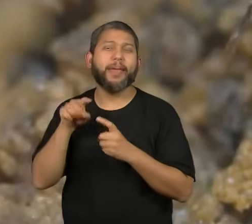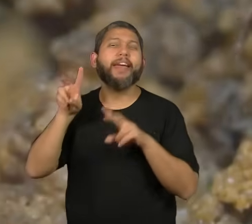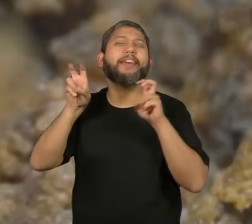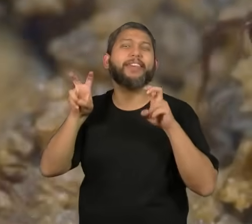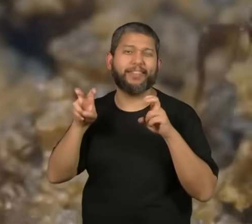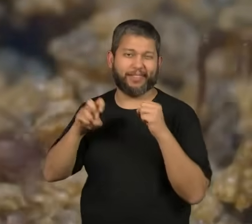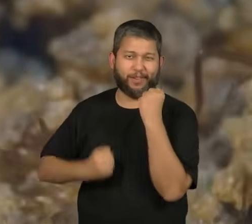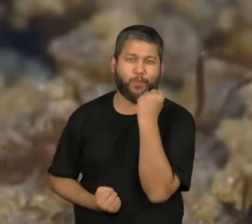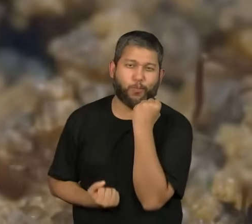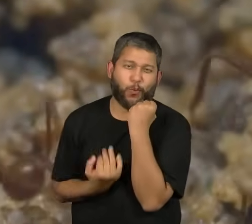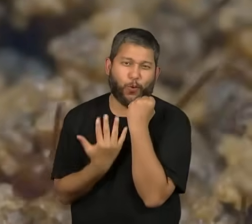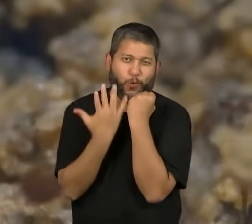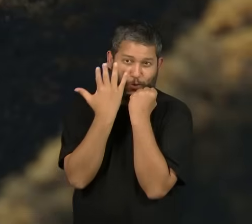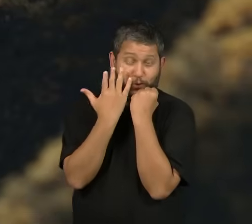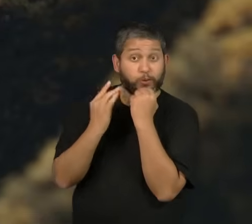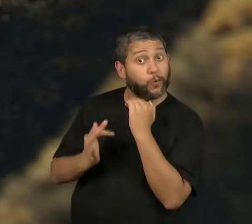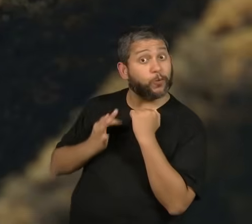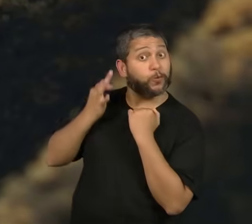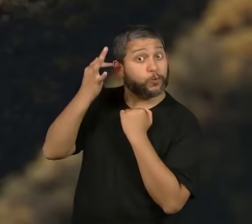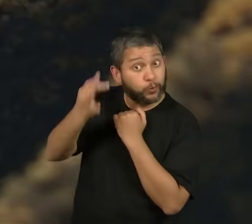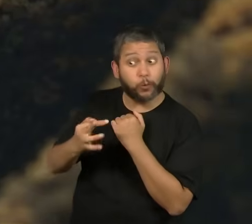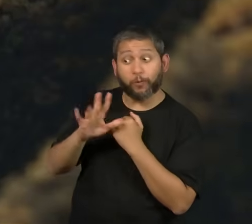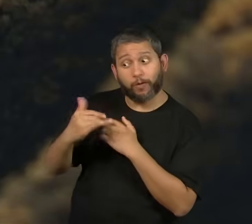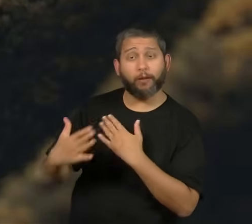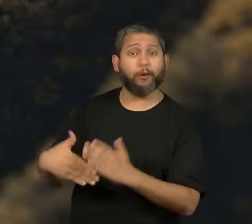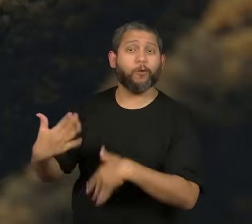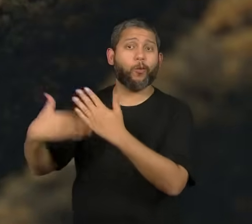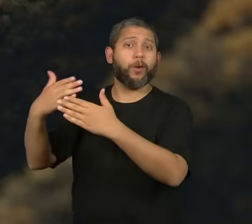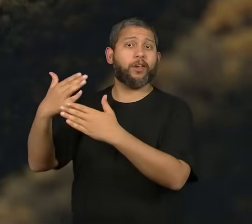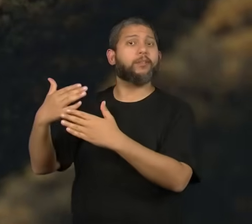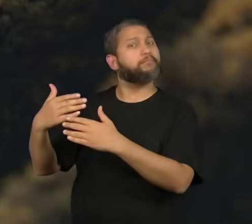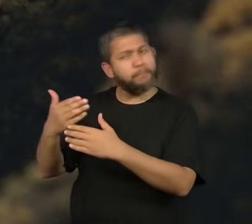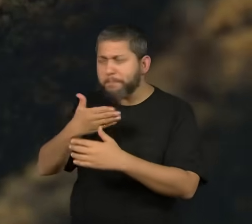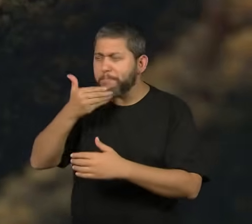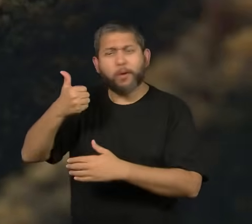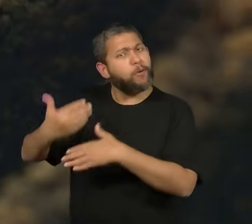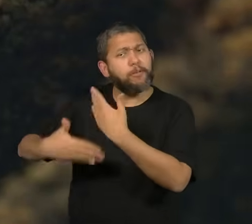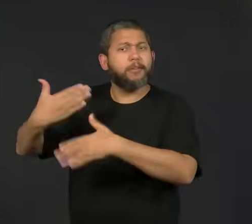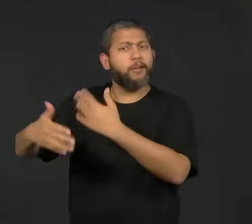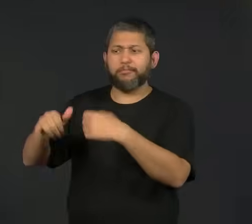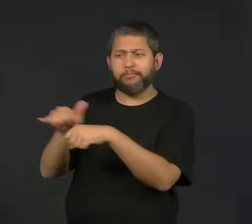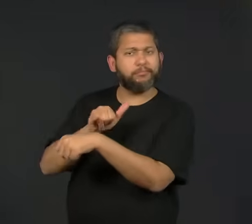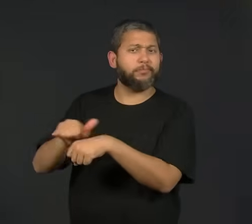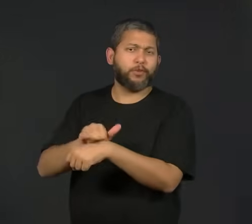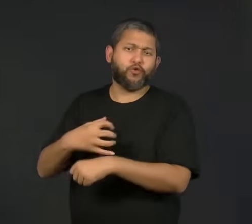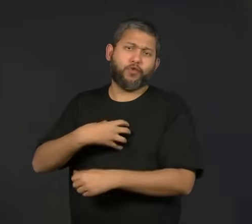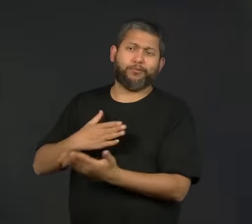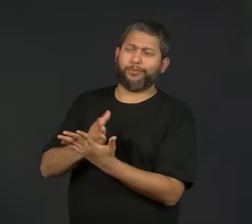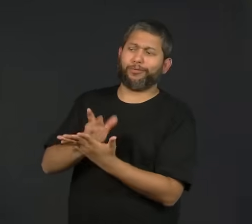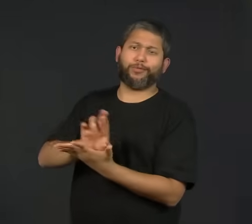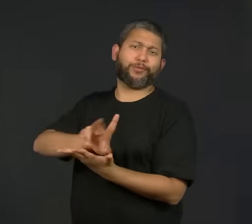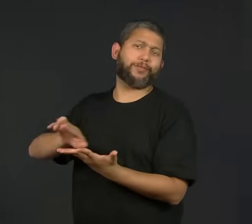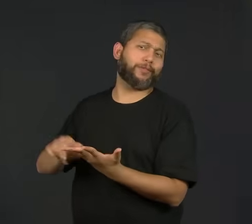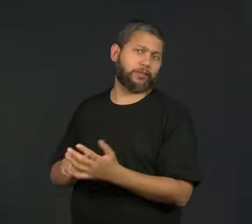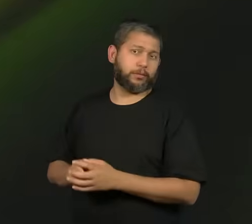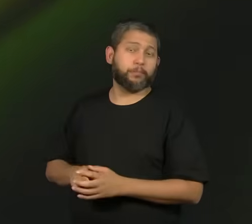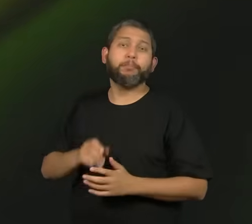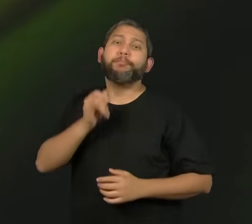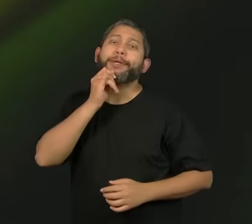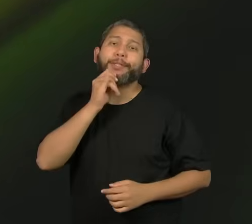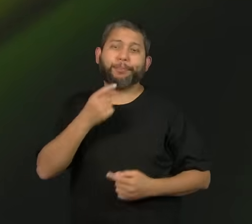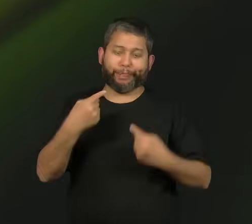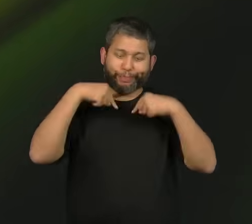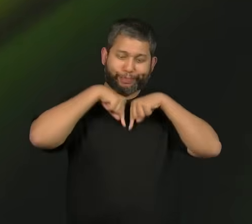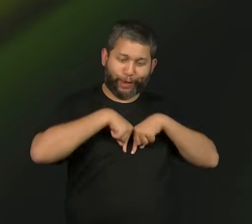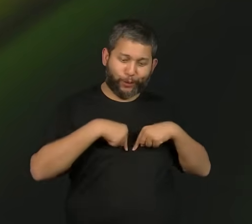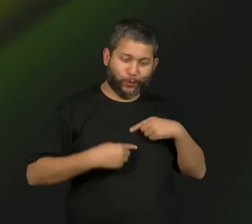fenômeno, ele talvez evolui independentemente e também em diferentes formas, né? Não necessariamente o sistema imune ele precisa